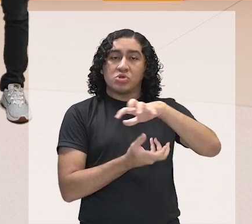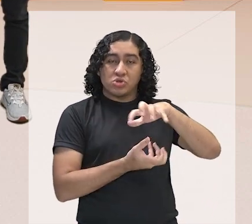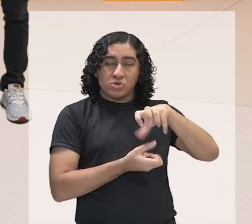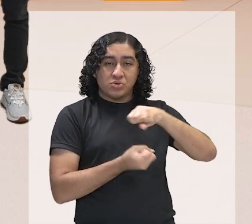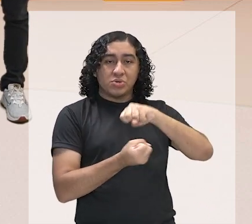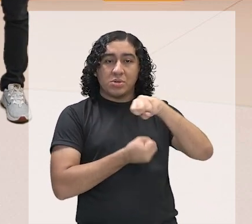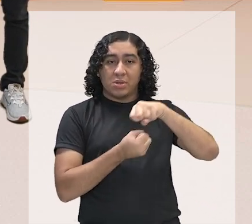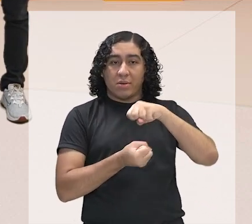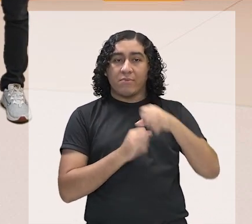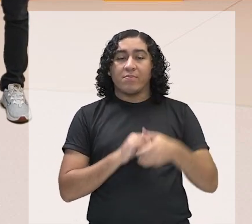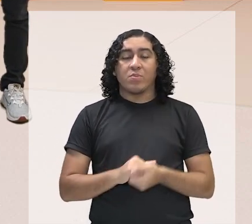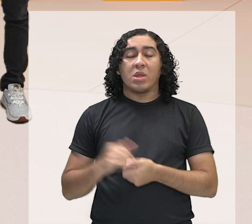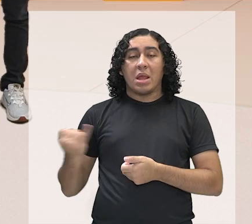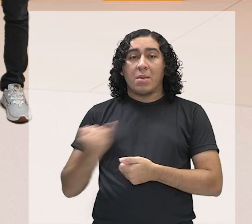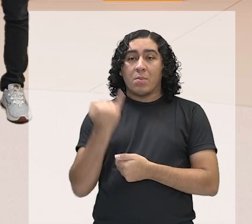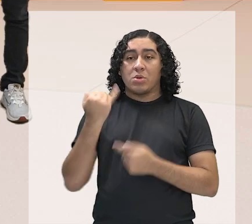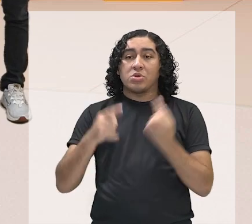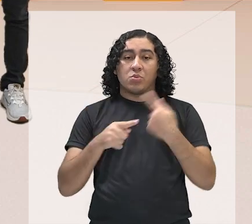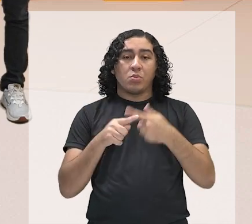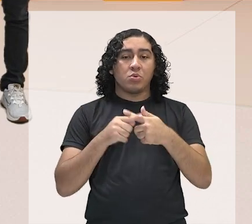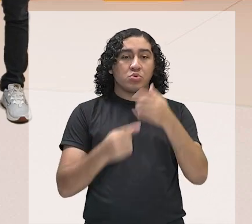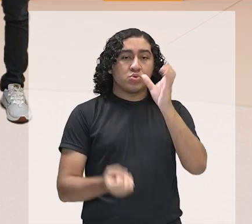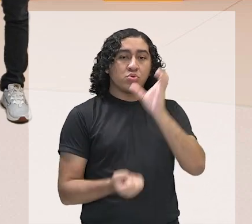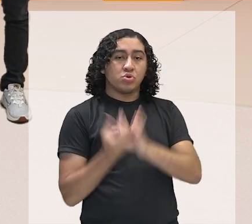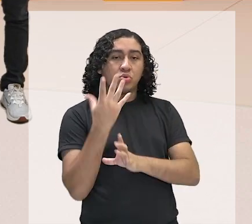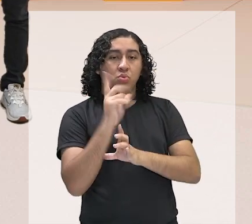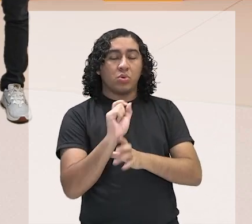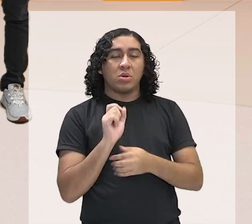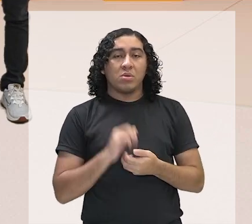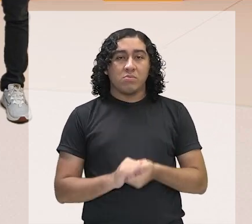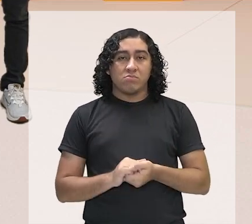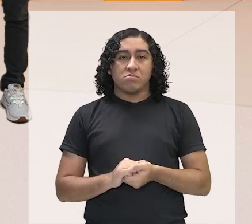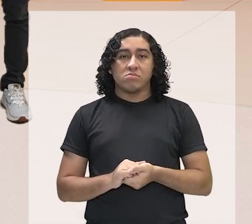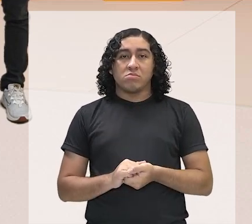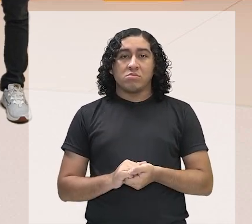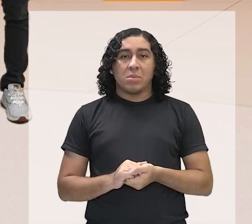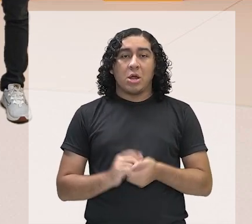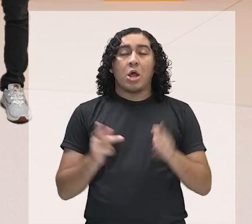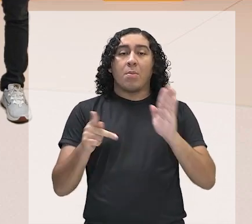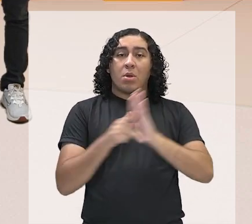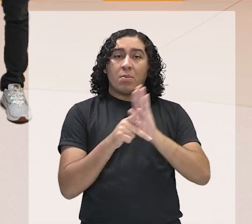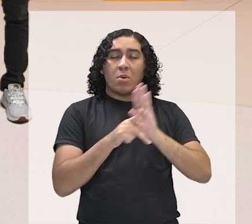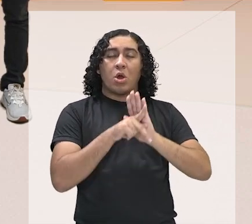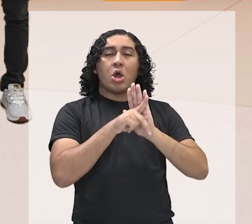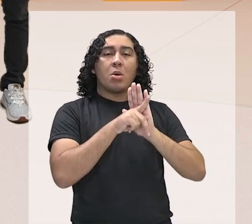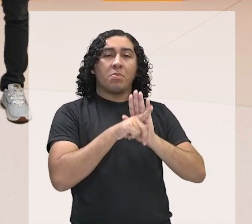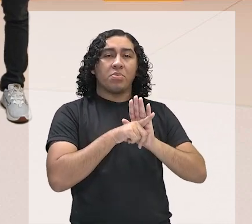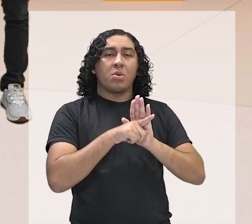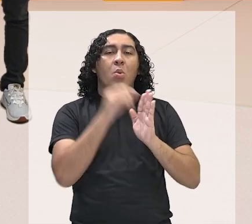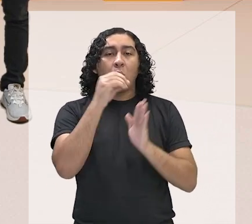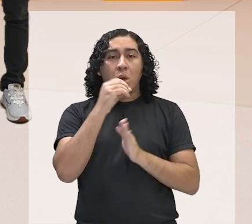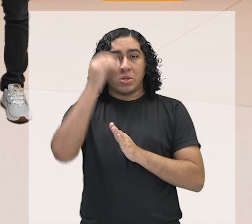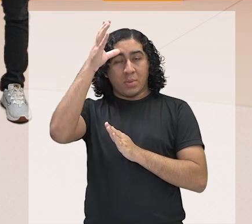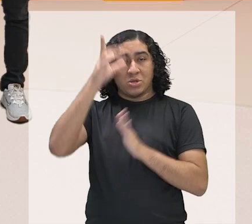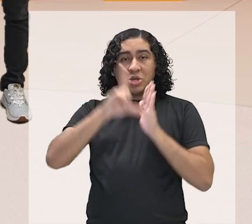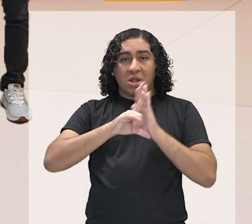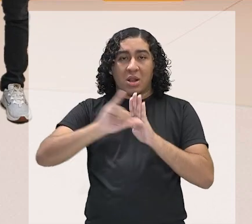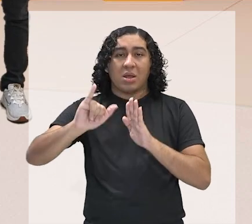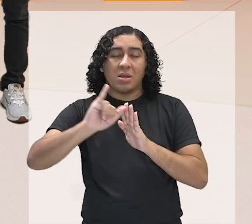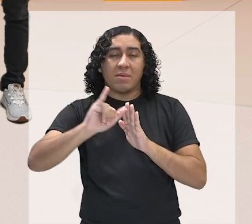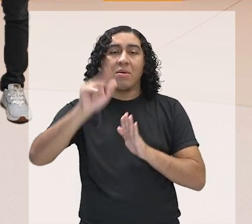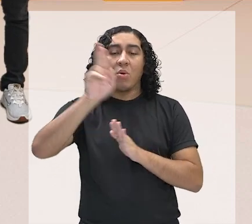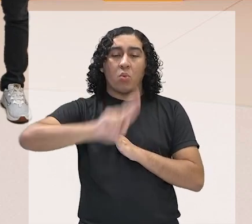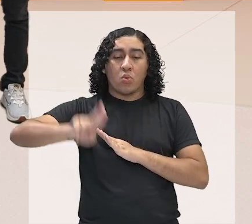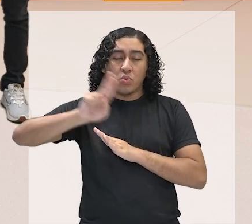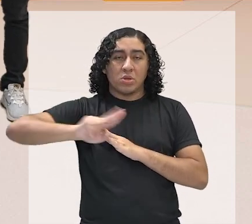é importante porque ele criou ali um arcabouço jurídico para ser utilizado em âmbito mundial, tá bom? E também